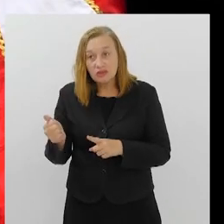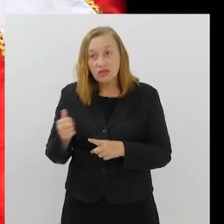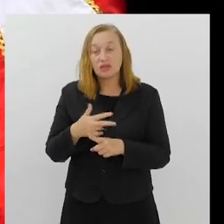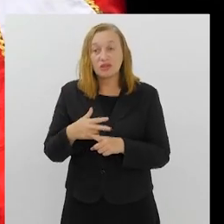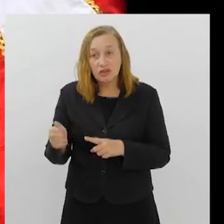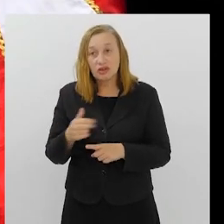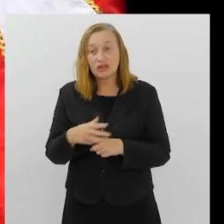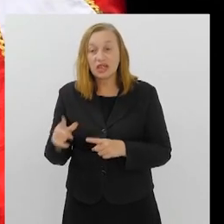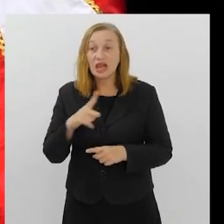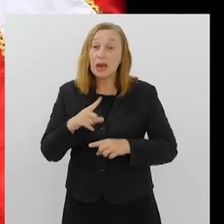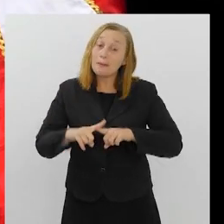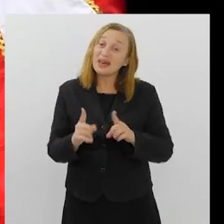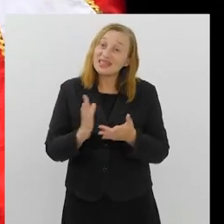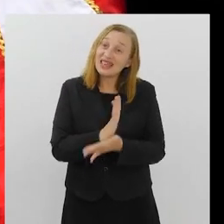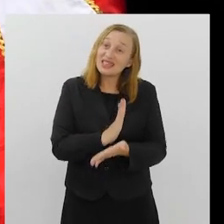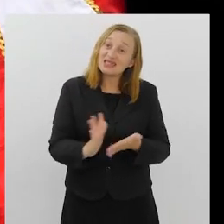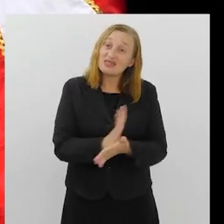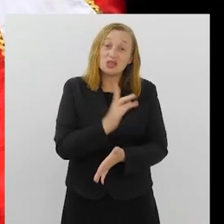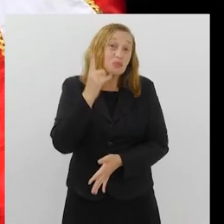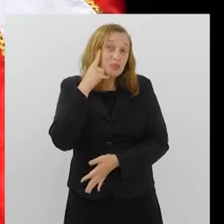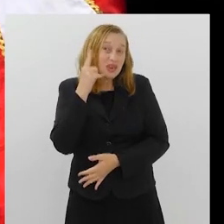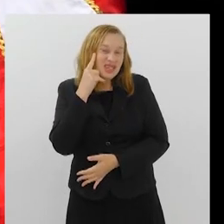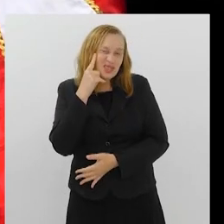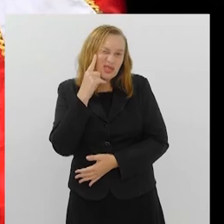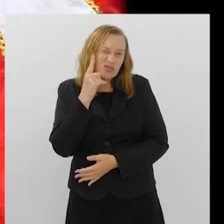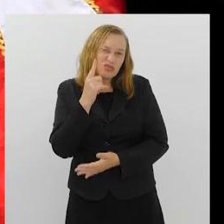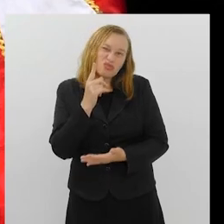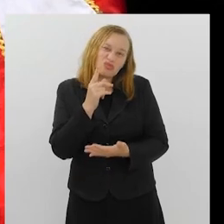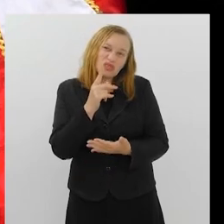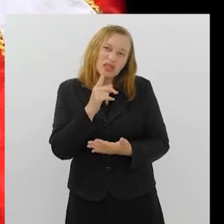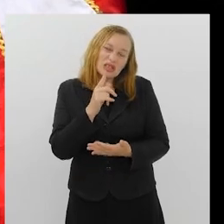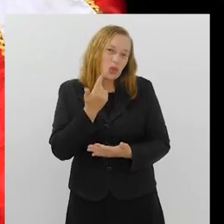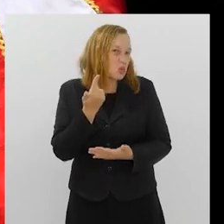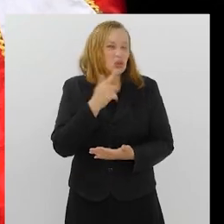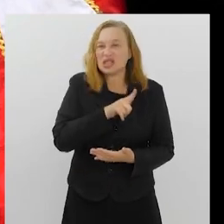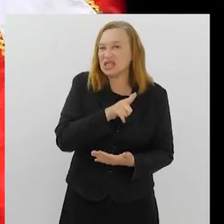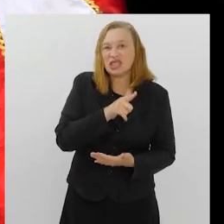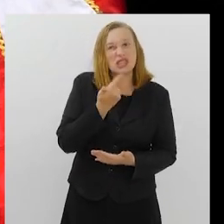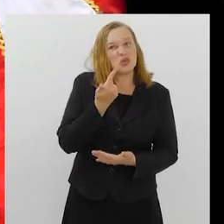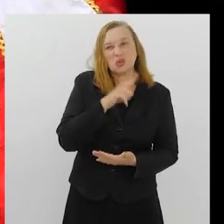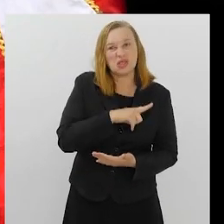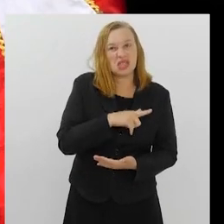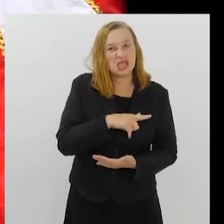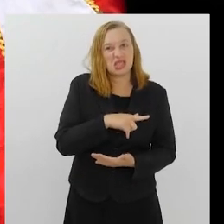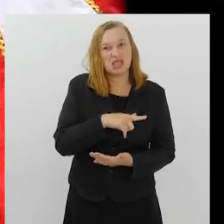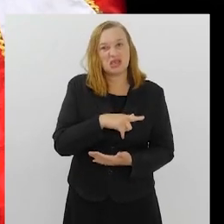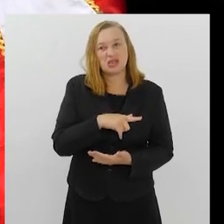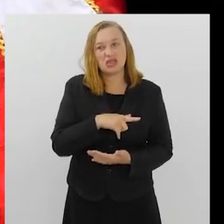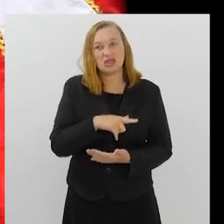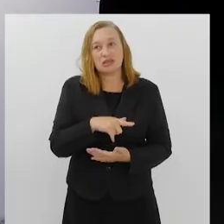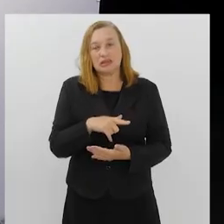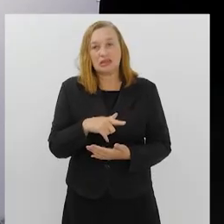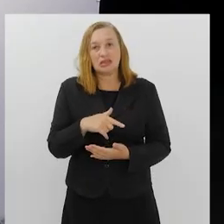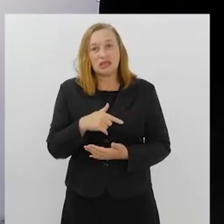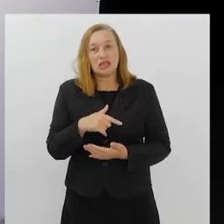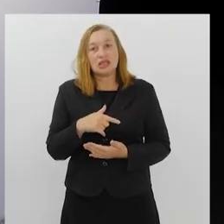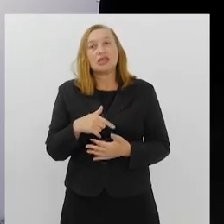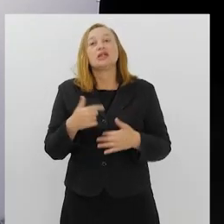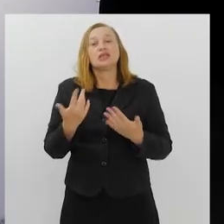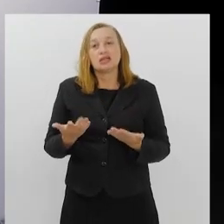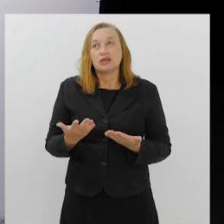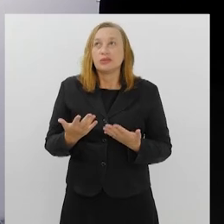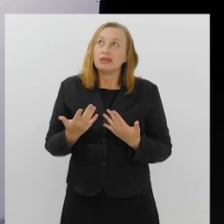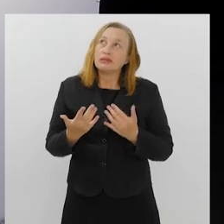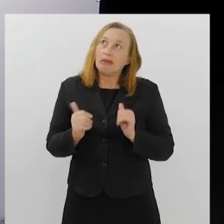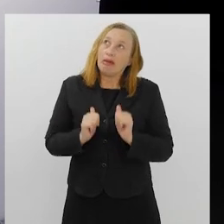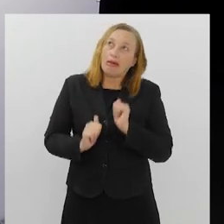Mas eu sou muito, por um lado, às vezes eu acabo pensando muito negativo. Eu você sempre fica sou pensando, de. não, não vou ser eu, não vou ser eu, não Não, não. vou ser